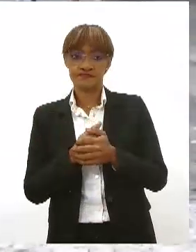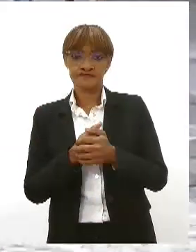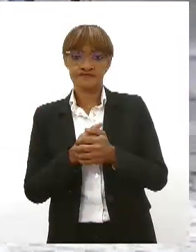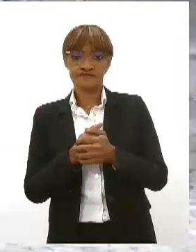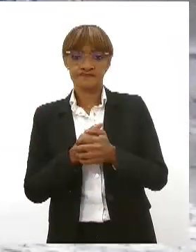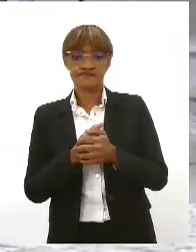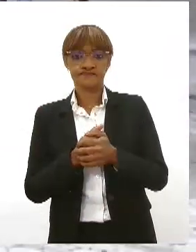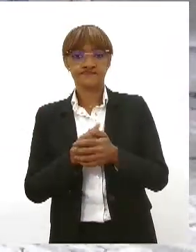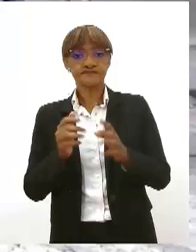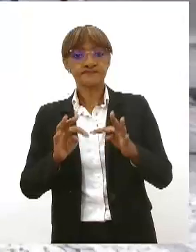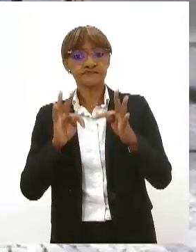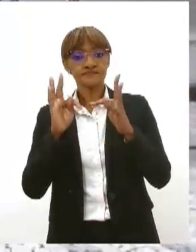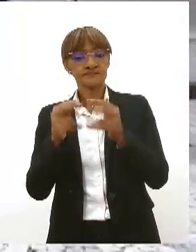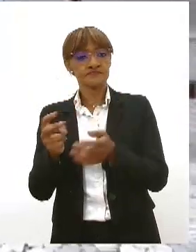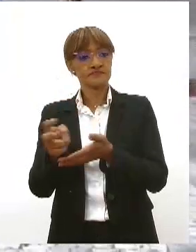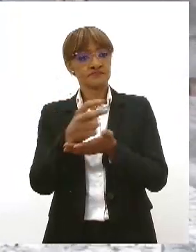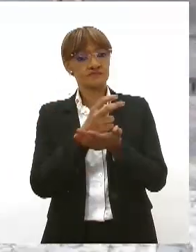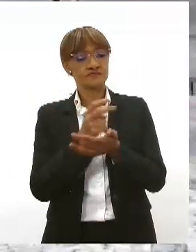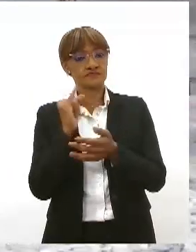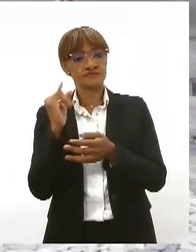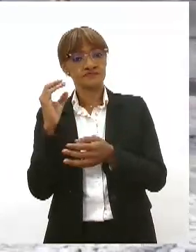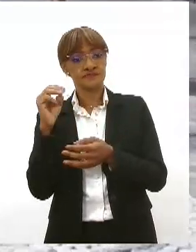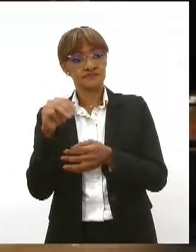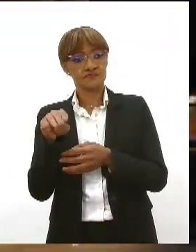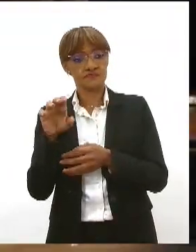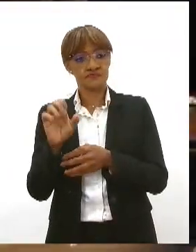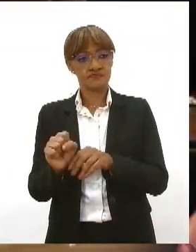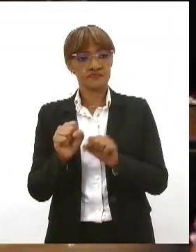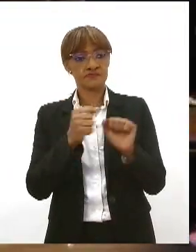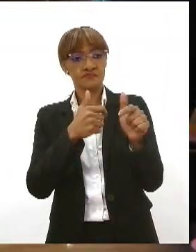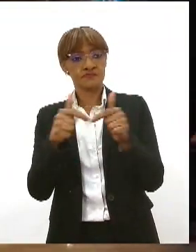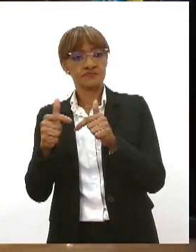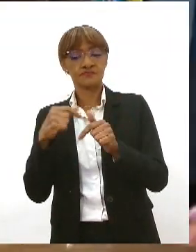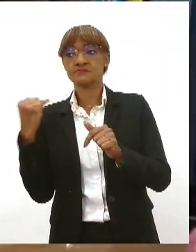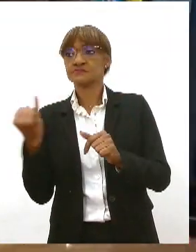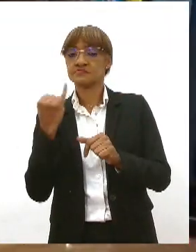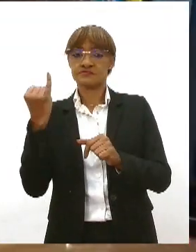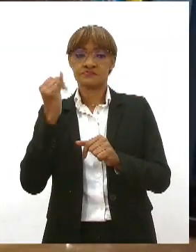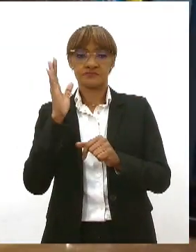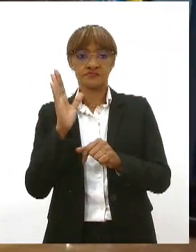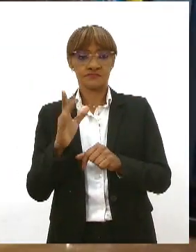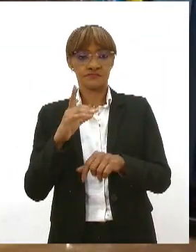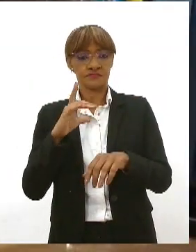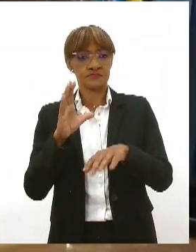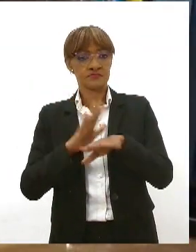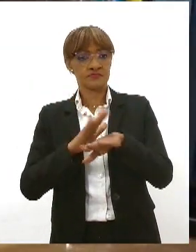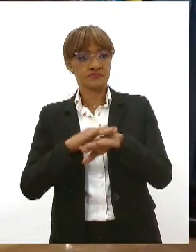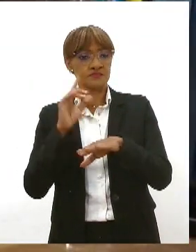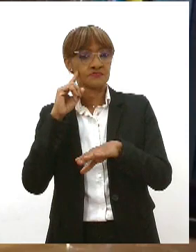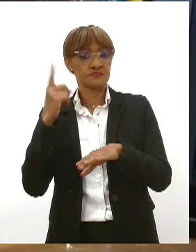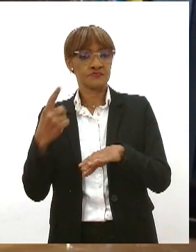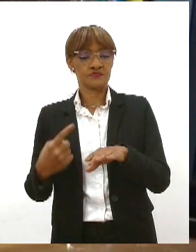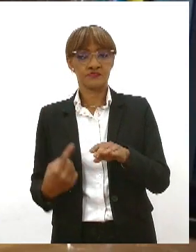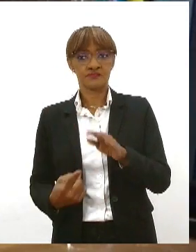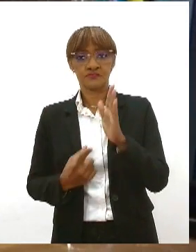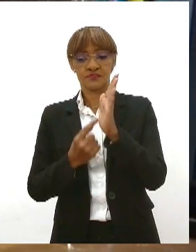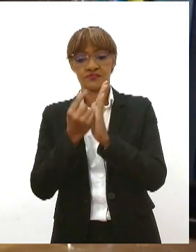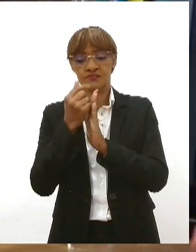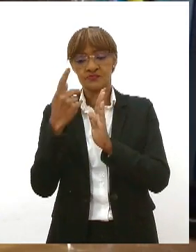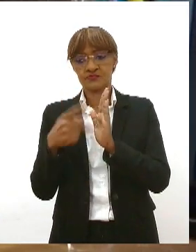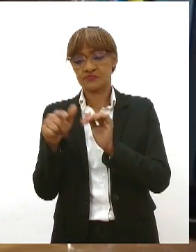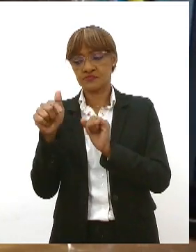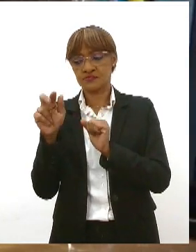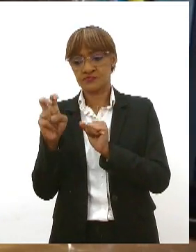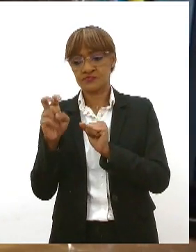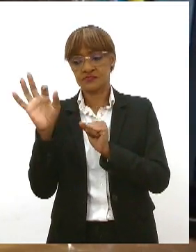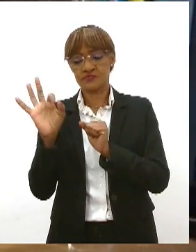do ICMS é investido em serviços essenciais. De acordo com este advogado tributarista, 75% desse valor